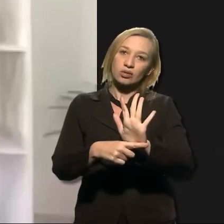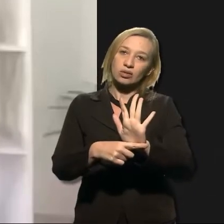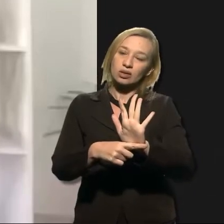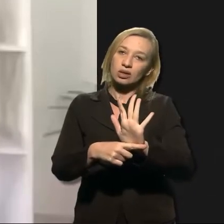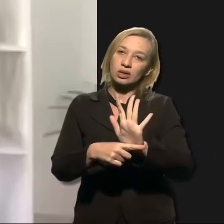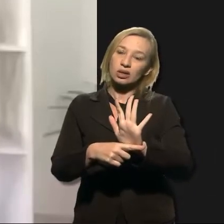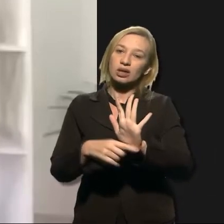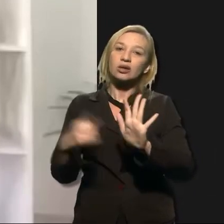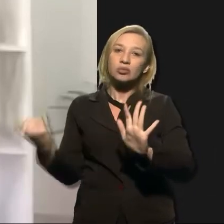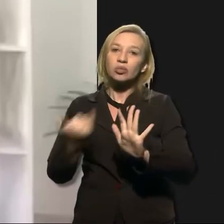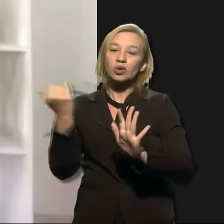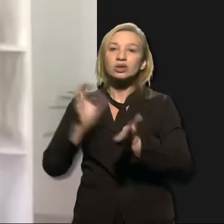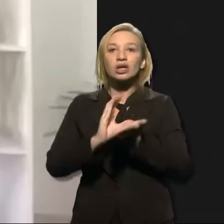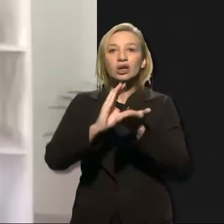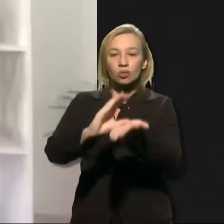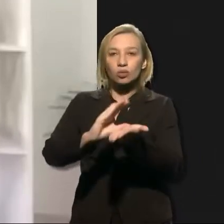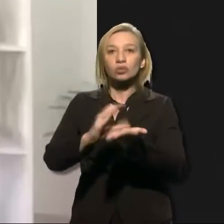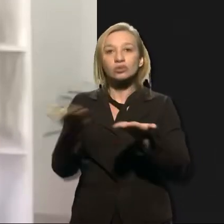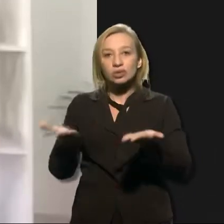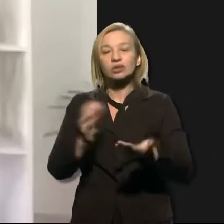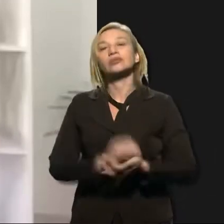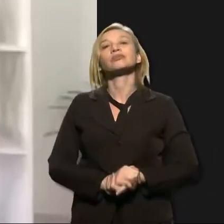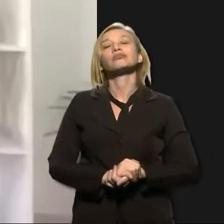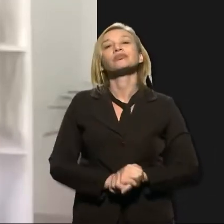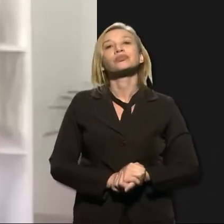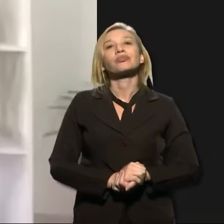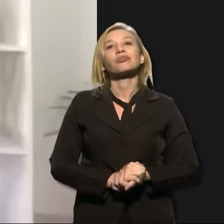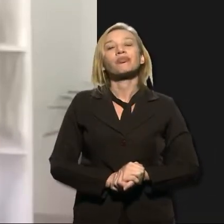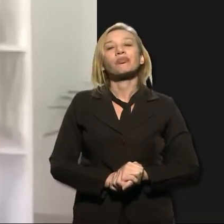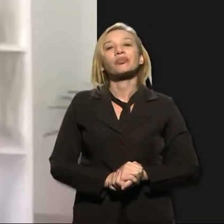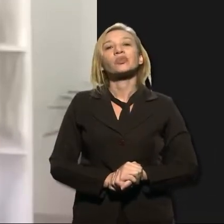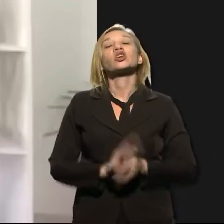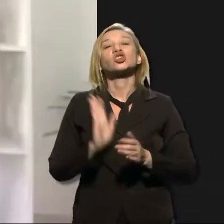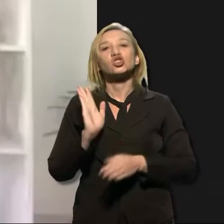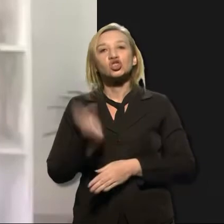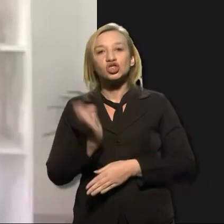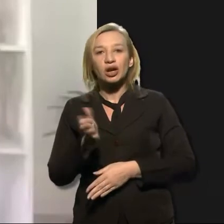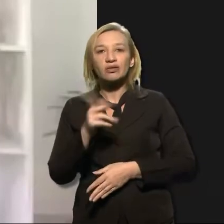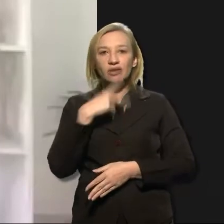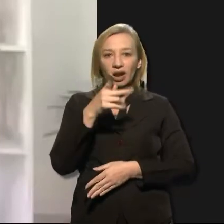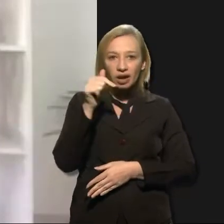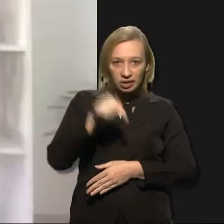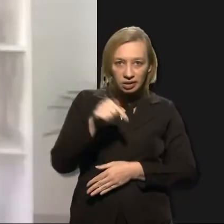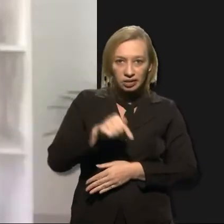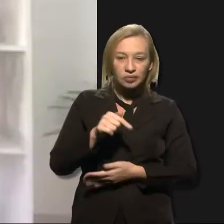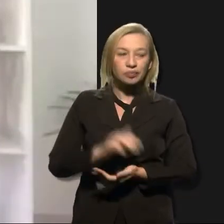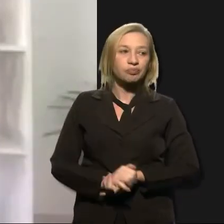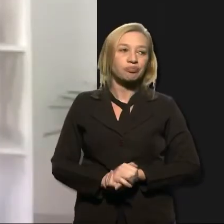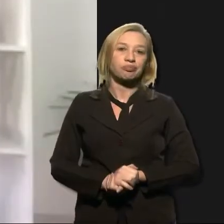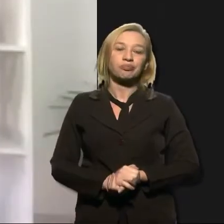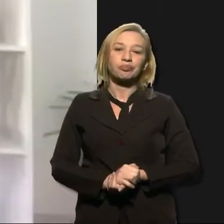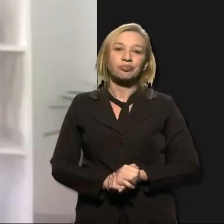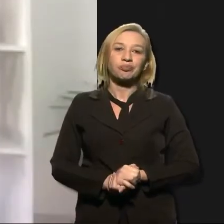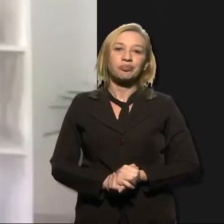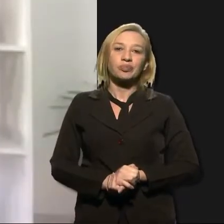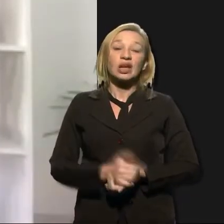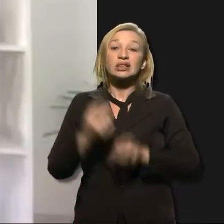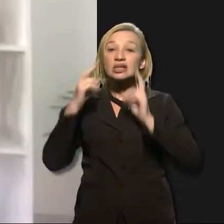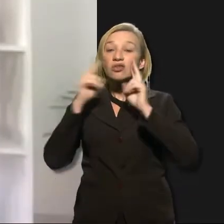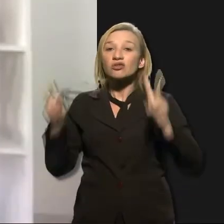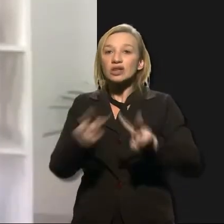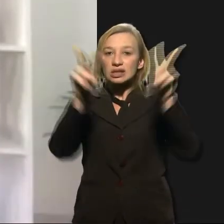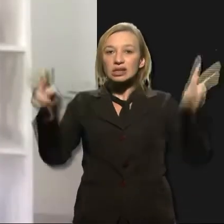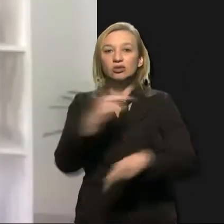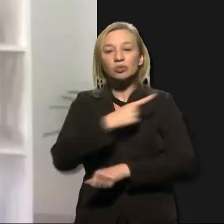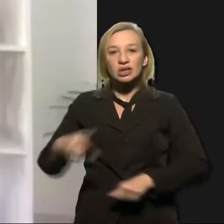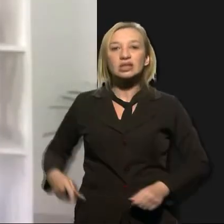colocar algo que é essencial em qualquer plano, que é recurso financeiro. Então, já deixar aqui